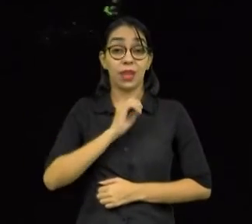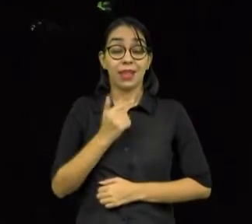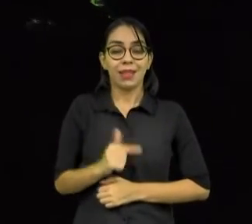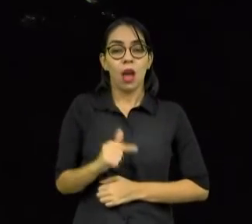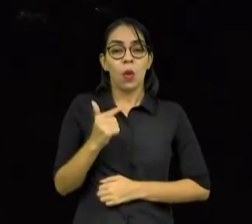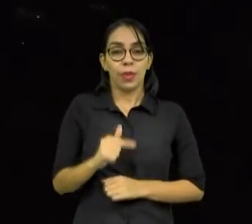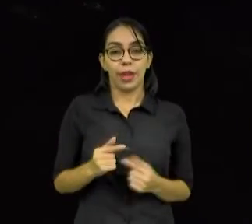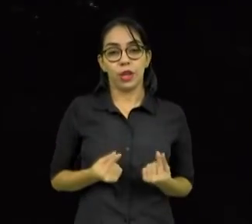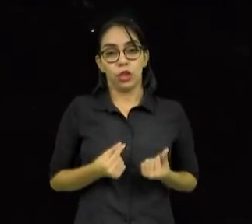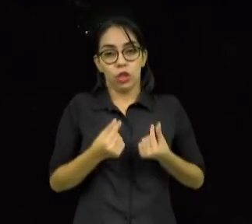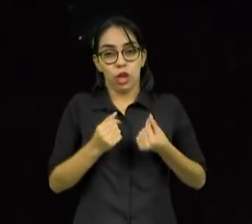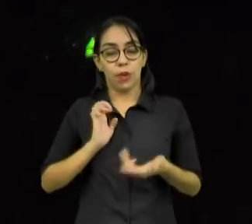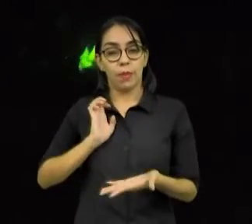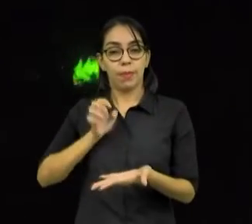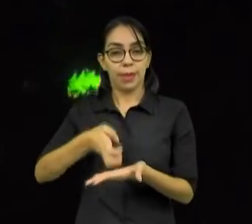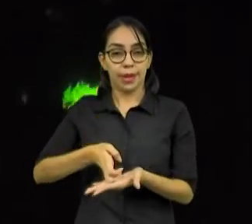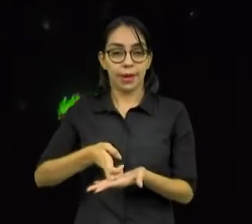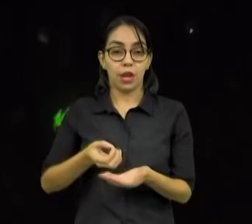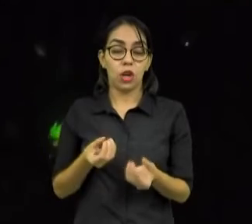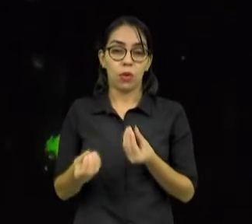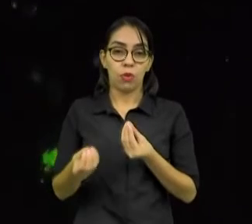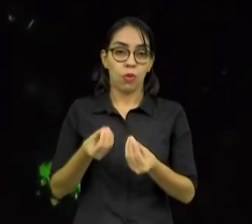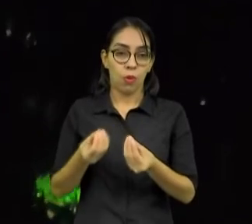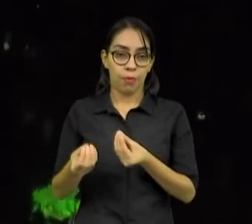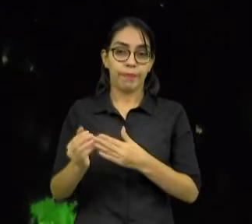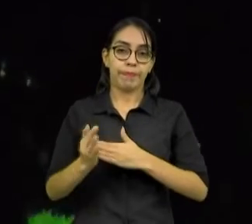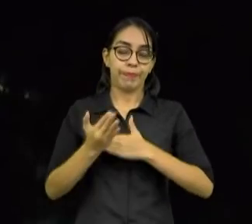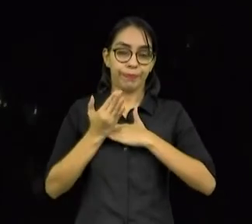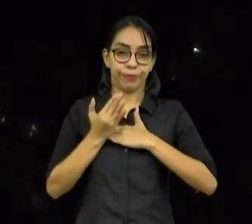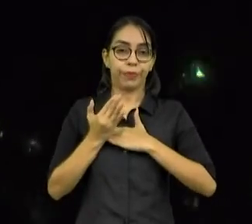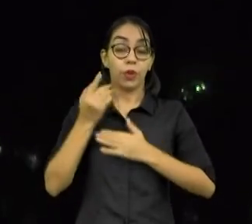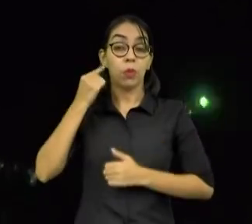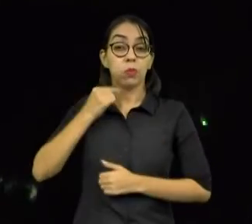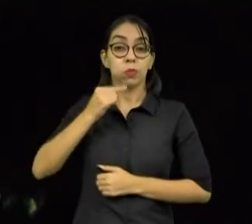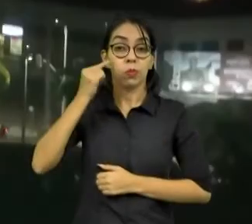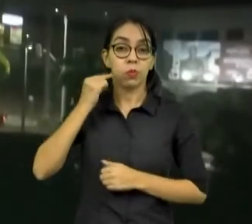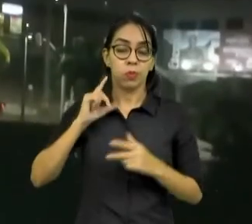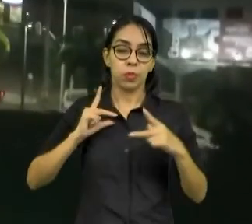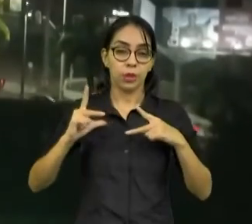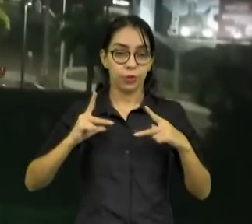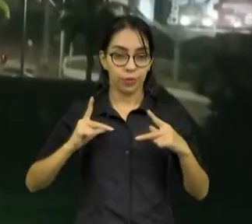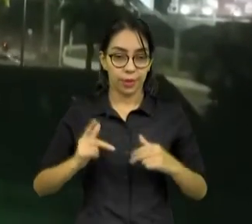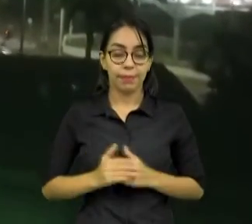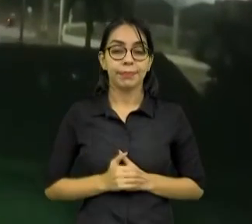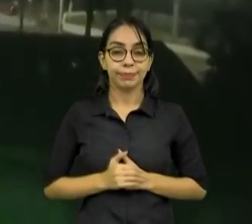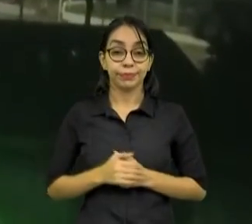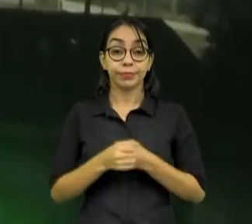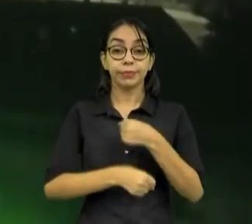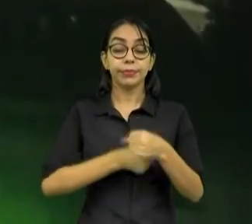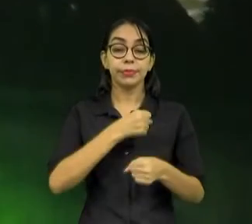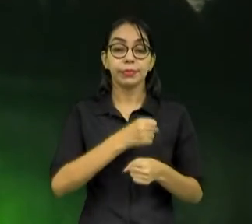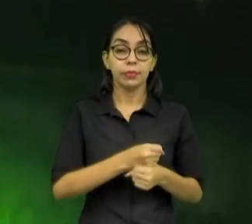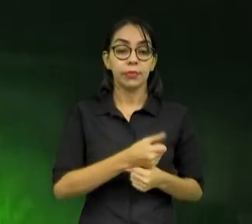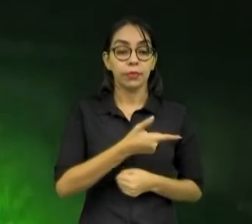recursos financeiros para pagar pelos serviços de um advogado particular. Em 2002, a Lei